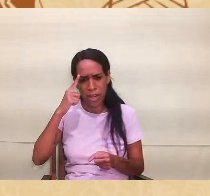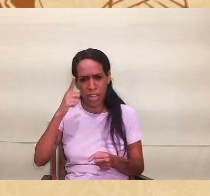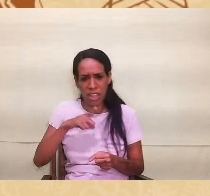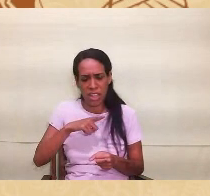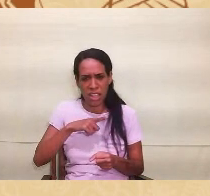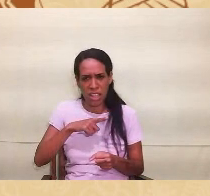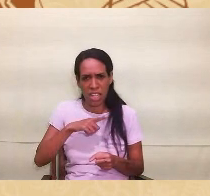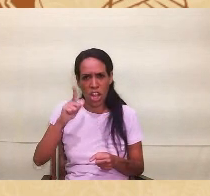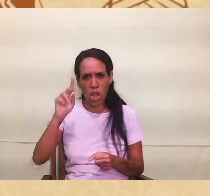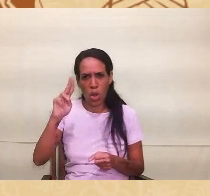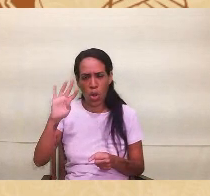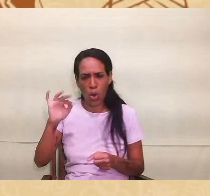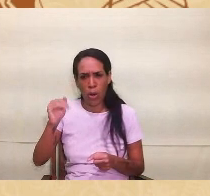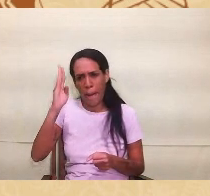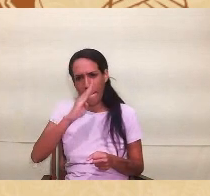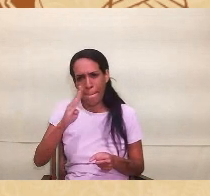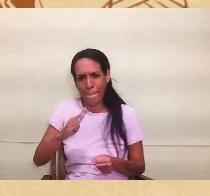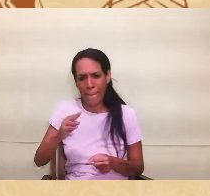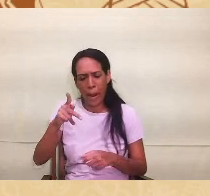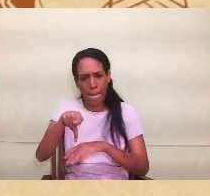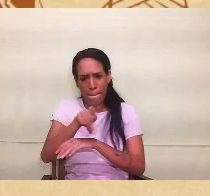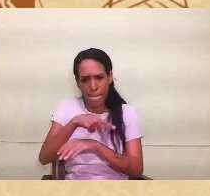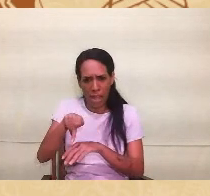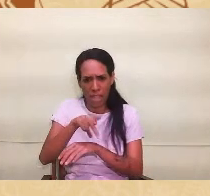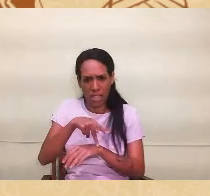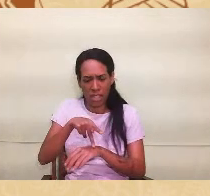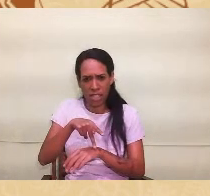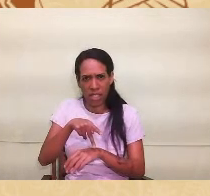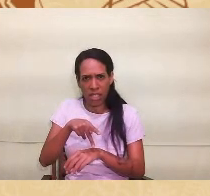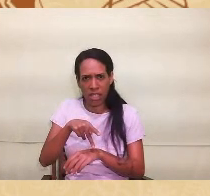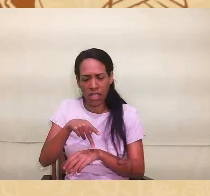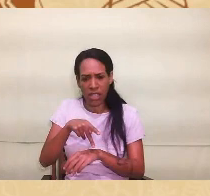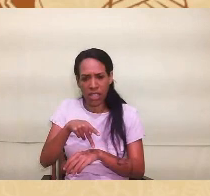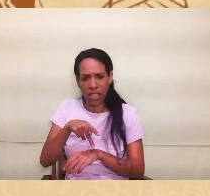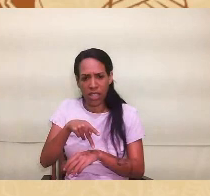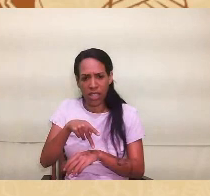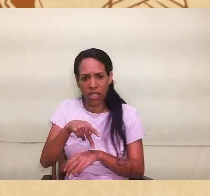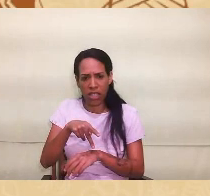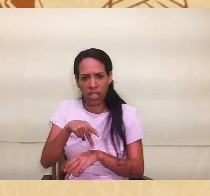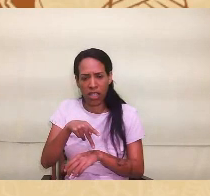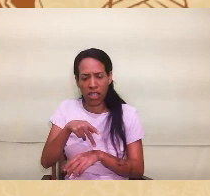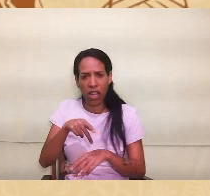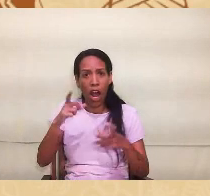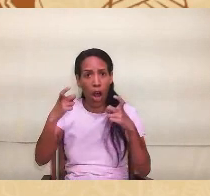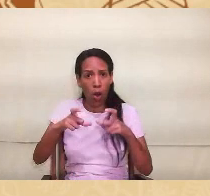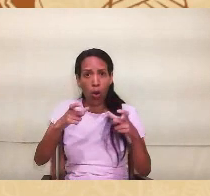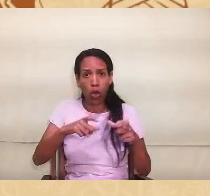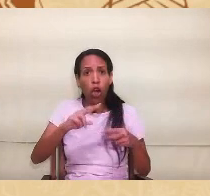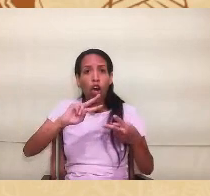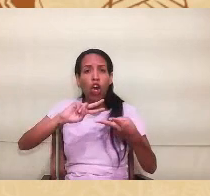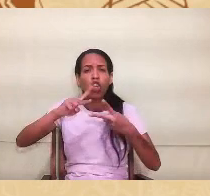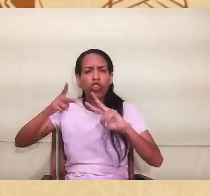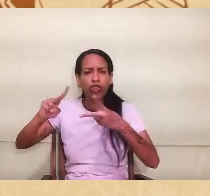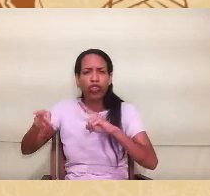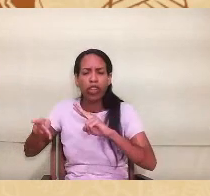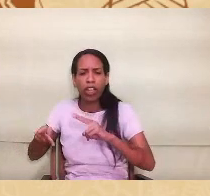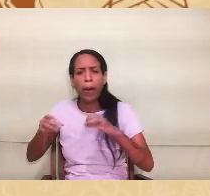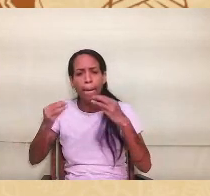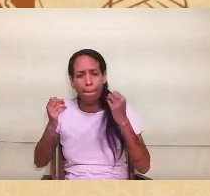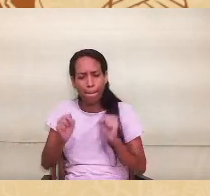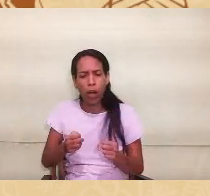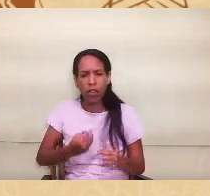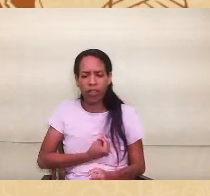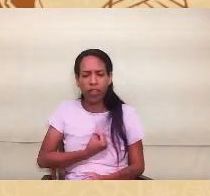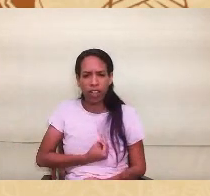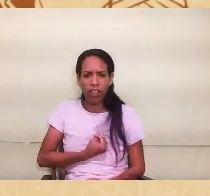luta por um Brasil, por um país, né? por uma luta por onde toda essa diversidade possa viver, né?